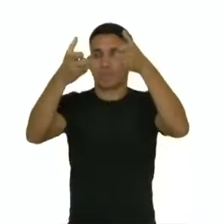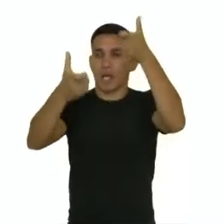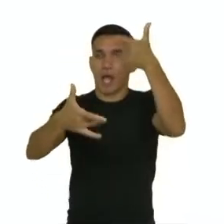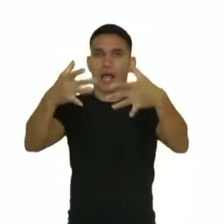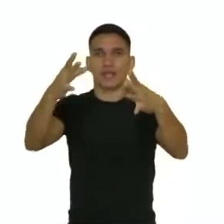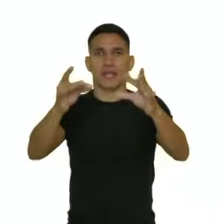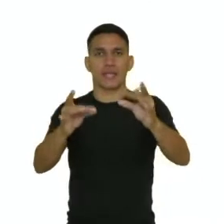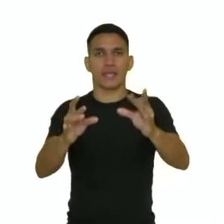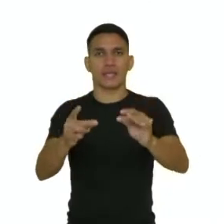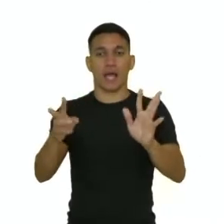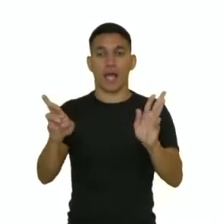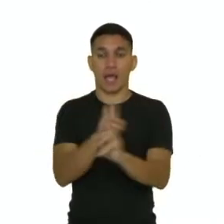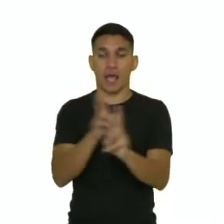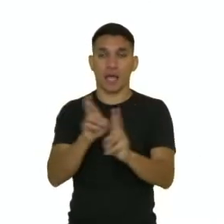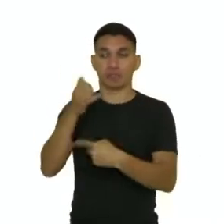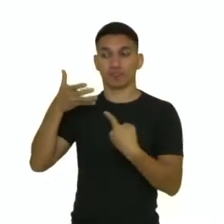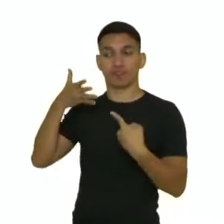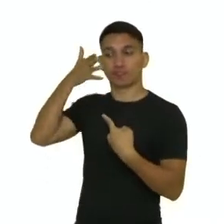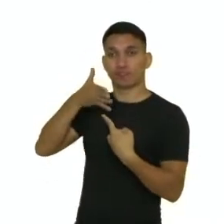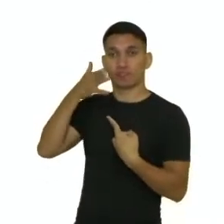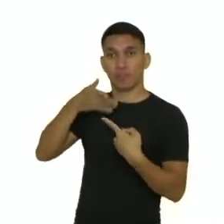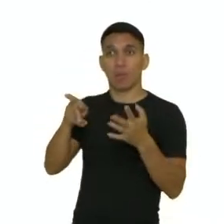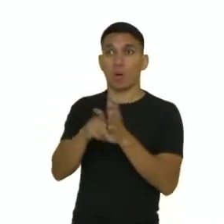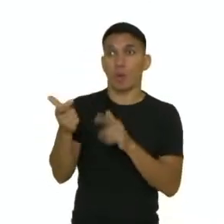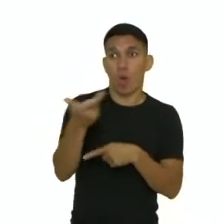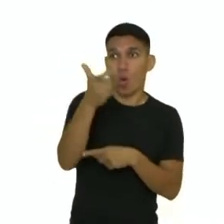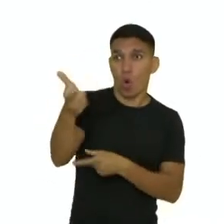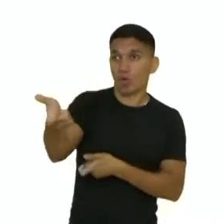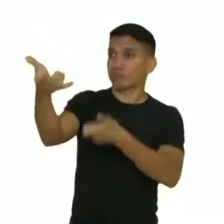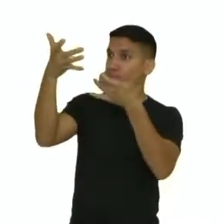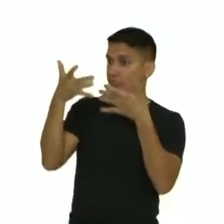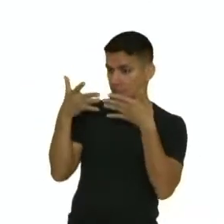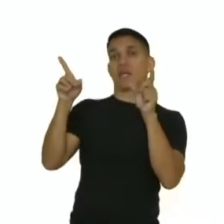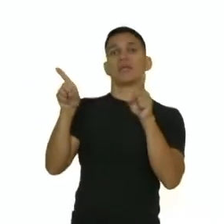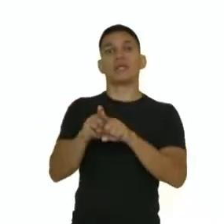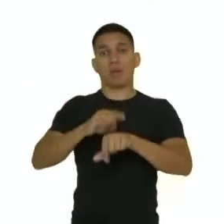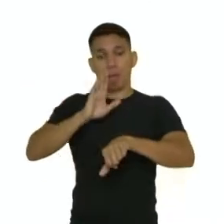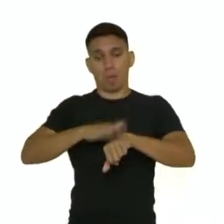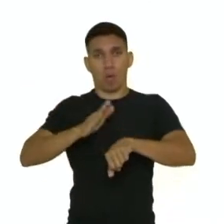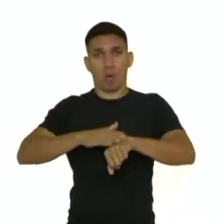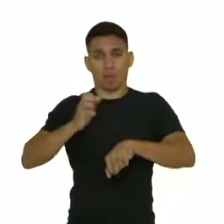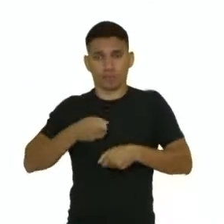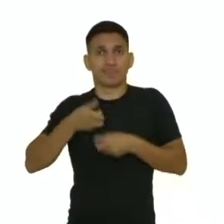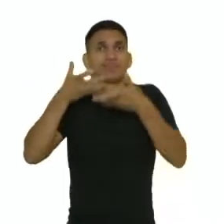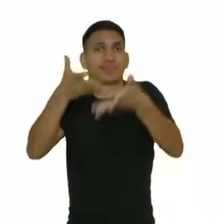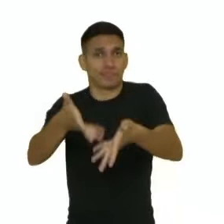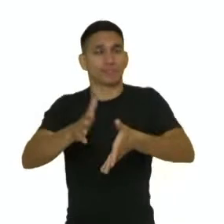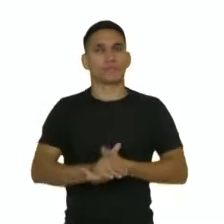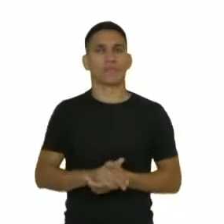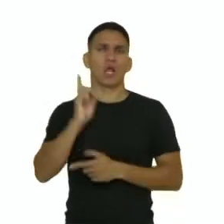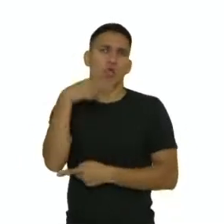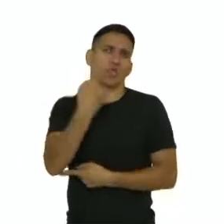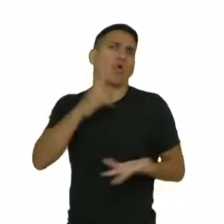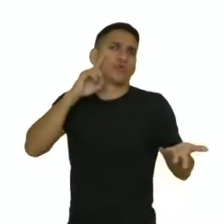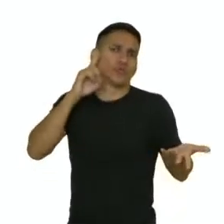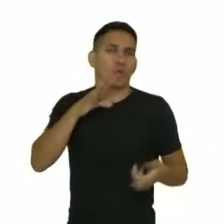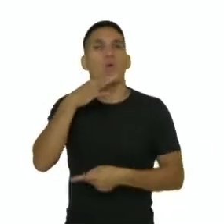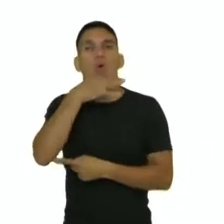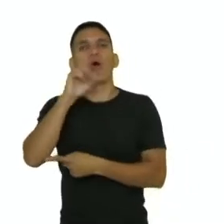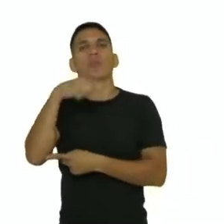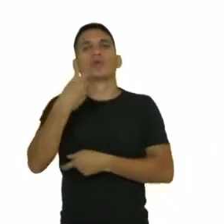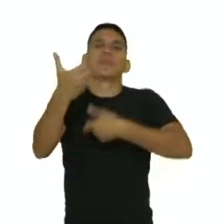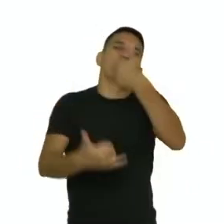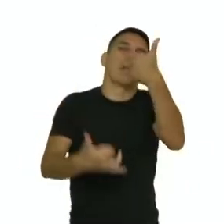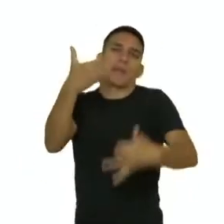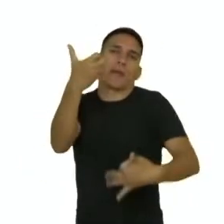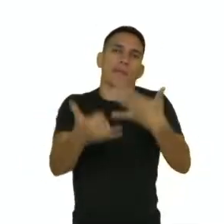ao discurso. Tanto o discurso dos outros quanto o discurso nosso, né? No nosso dia a dia, é claro que a gente fala quando